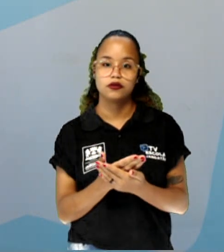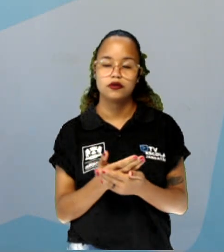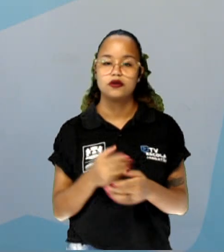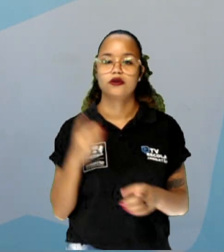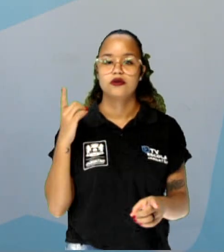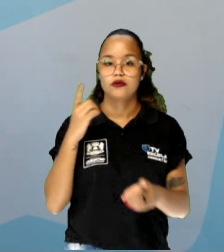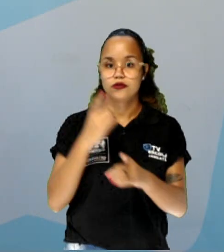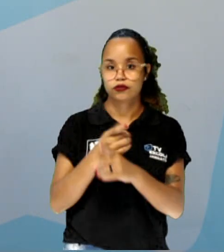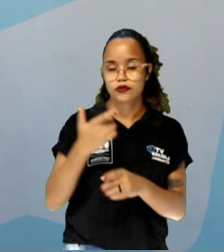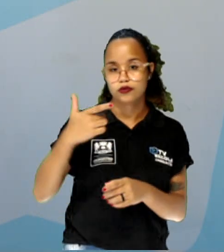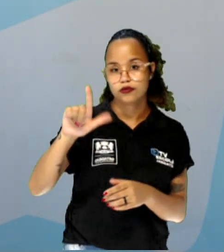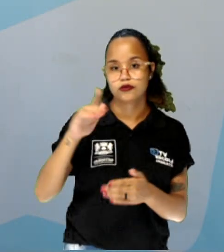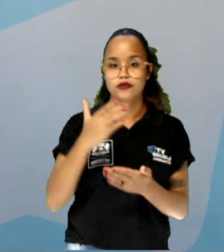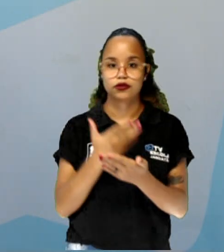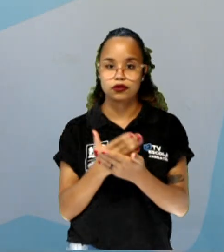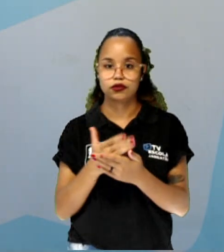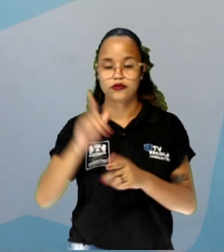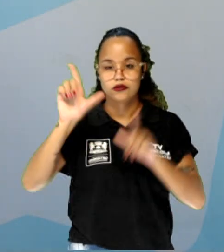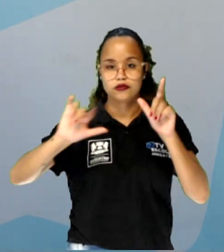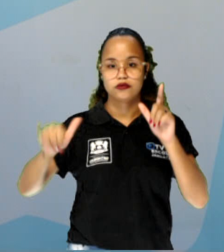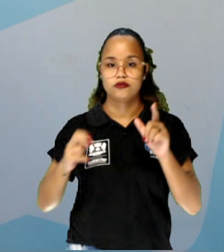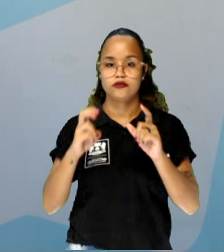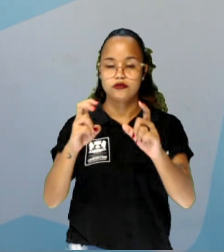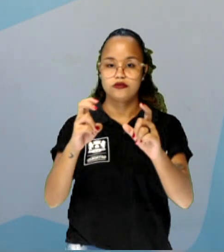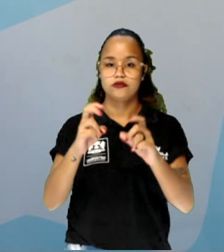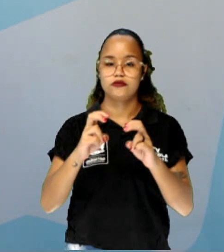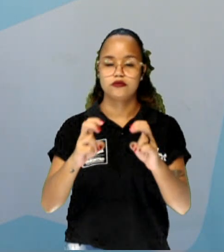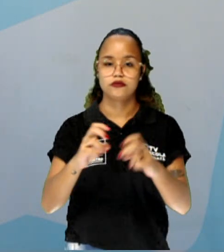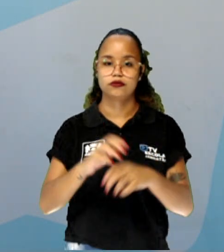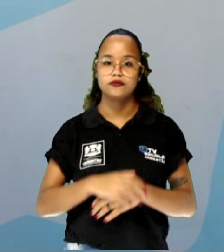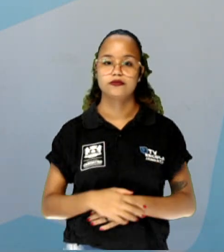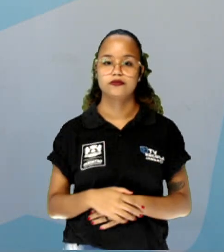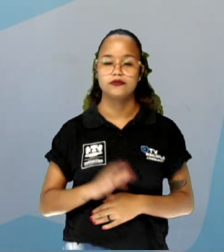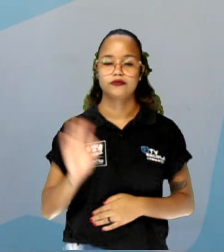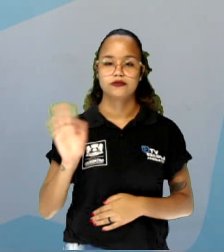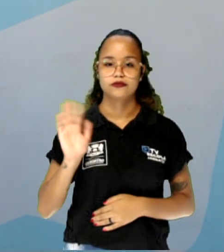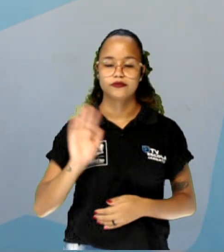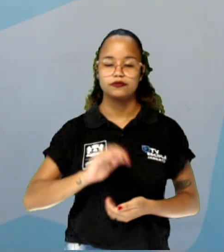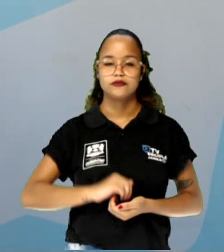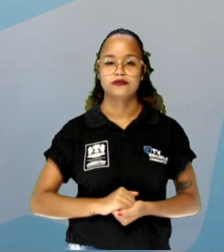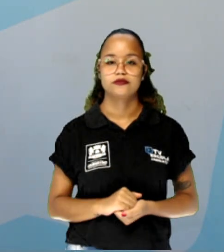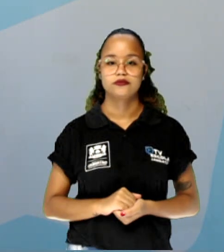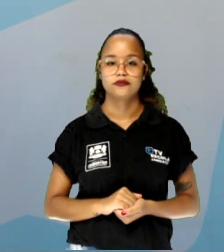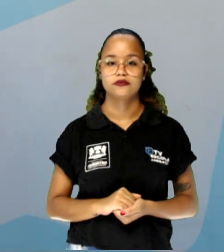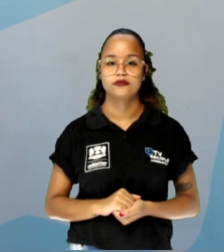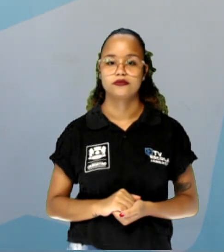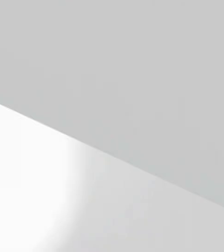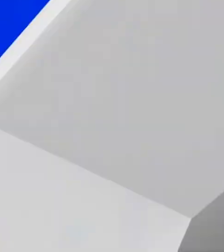encontra na próxima aula do TV Escola Jaboatão, ok? Até mais, tchau, fica com Deus.